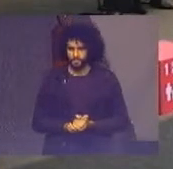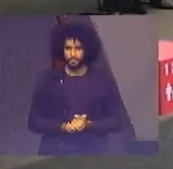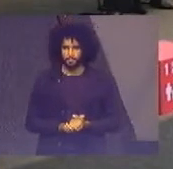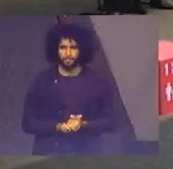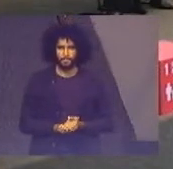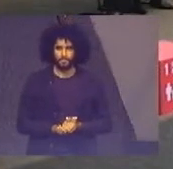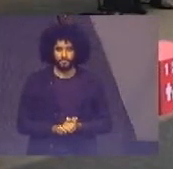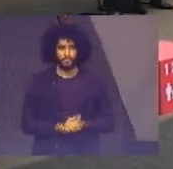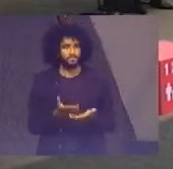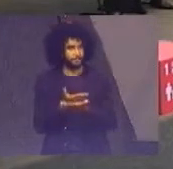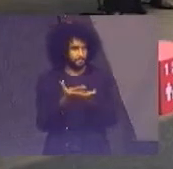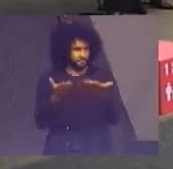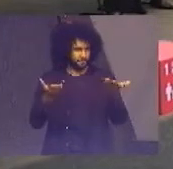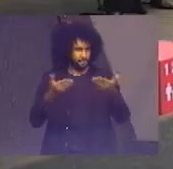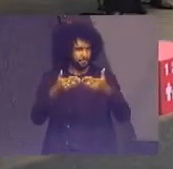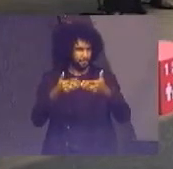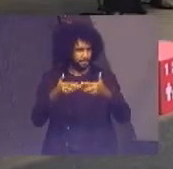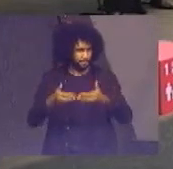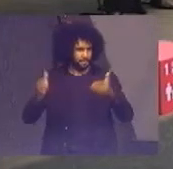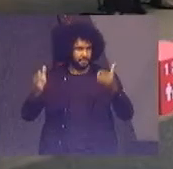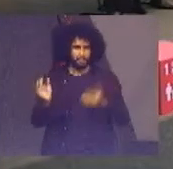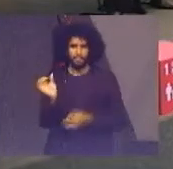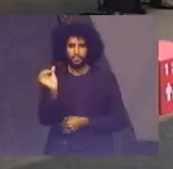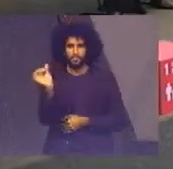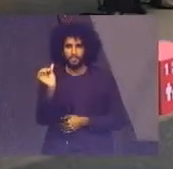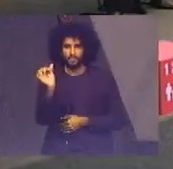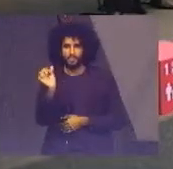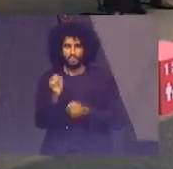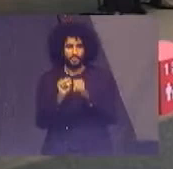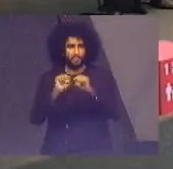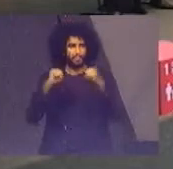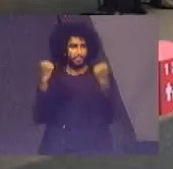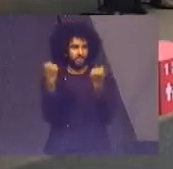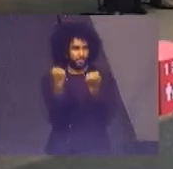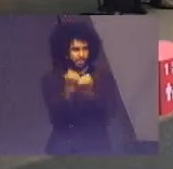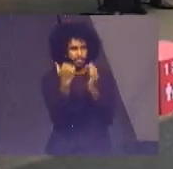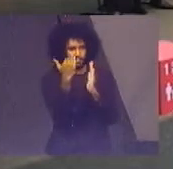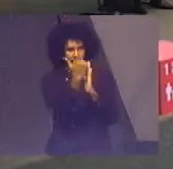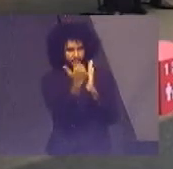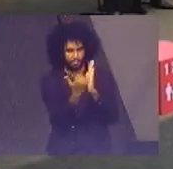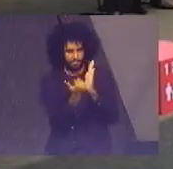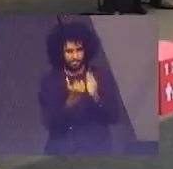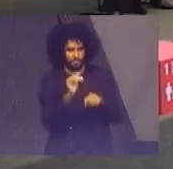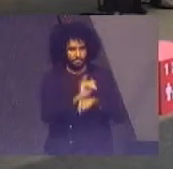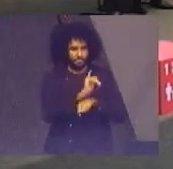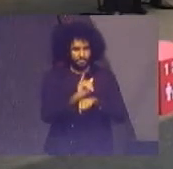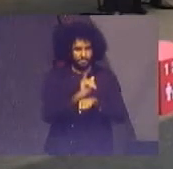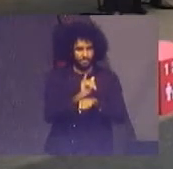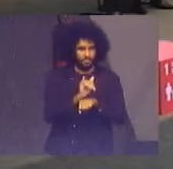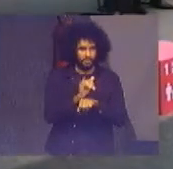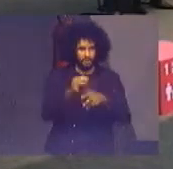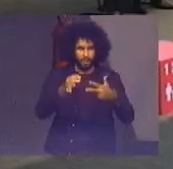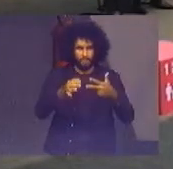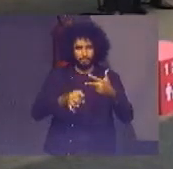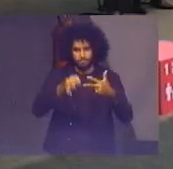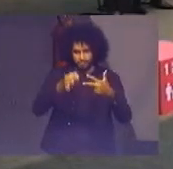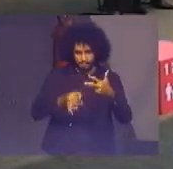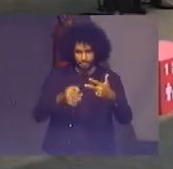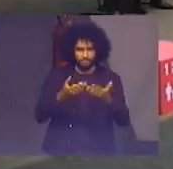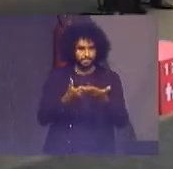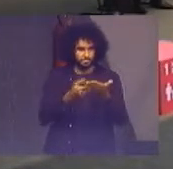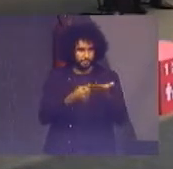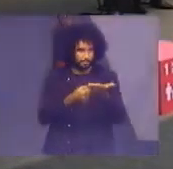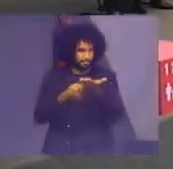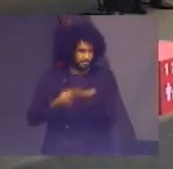Nesta abertura do sexto Seminário de Planejamento Estratégico Sustentável do Poder Judiciário, convidamos para a